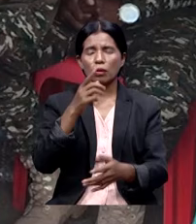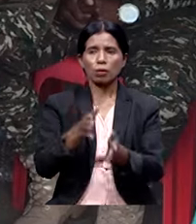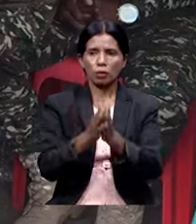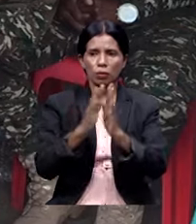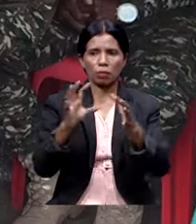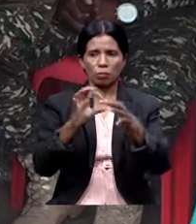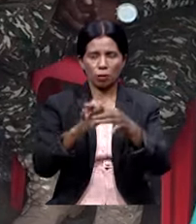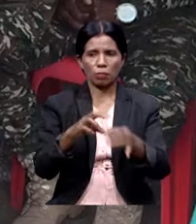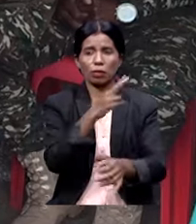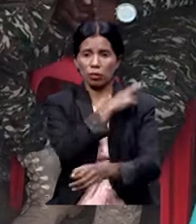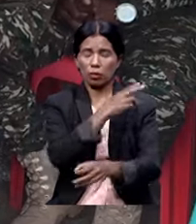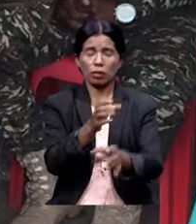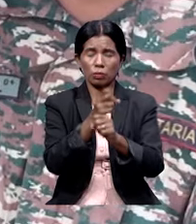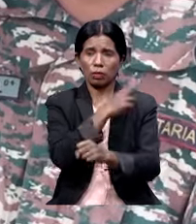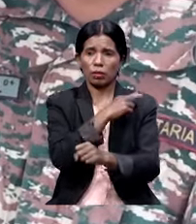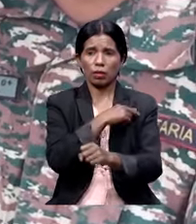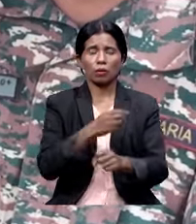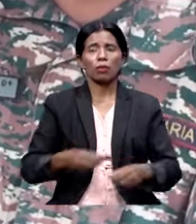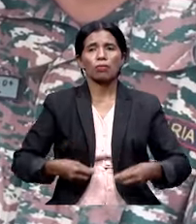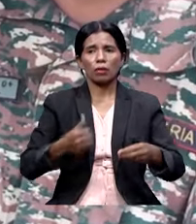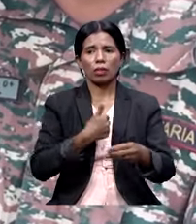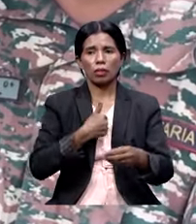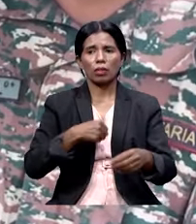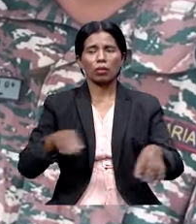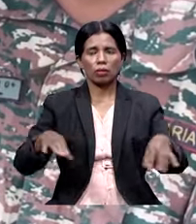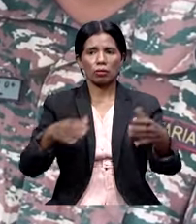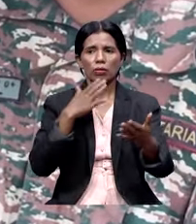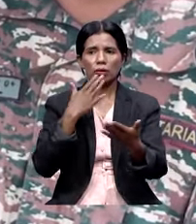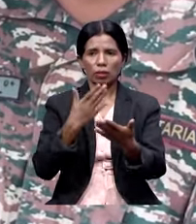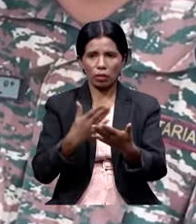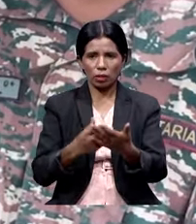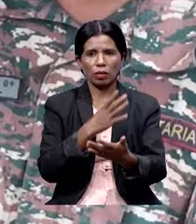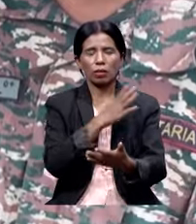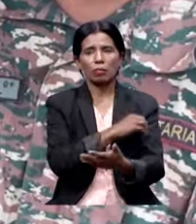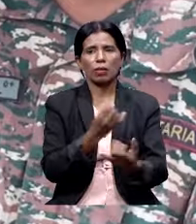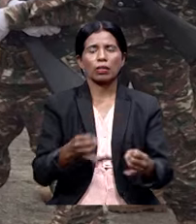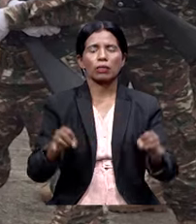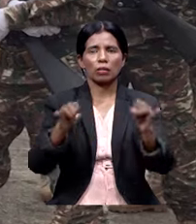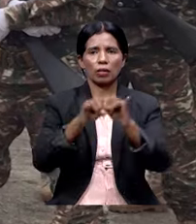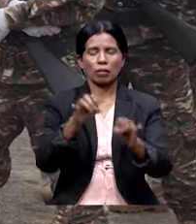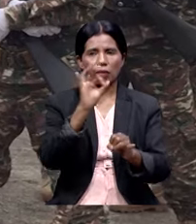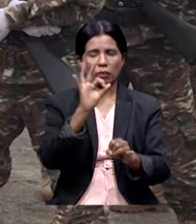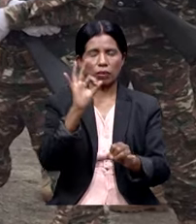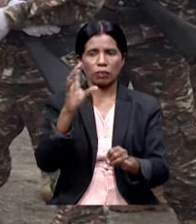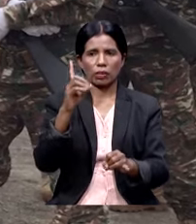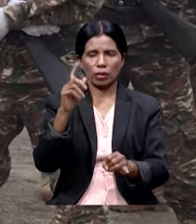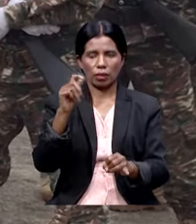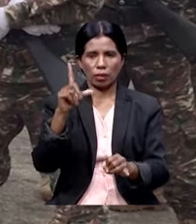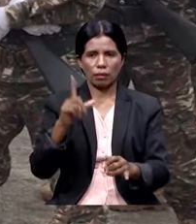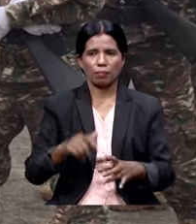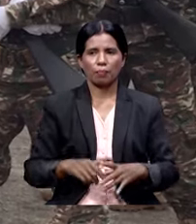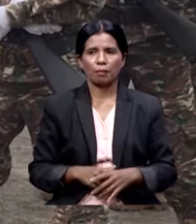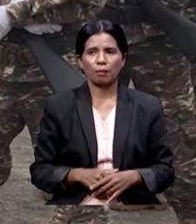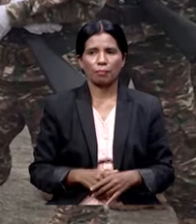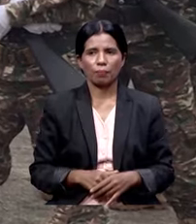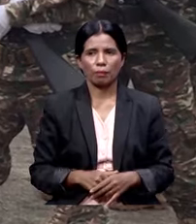membro promovido Sira, Atunafatin dedicaan o de serviço profissional no lealidade da instituição FF de TLI.